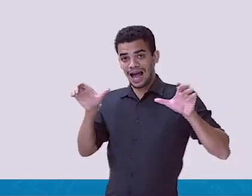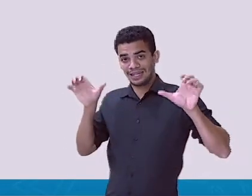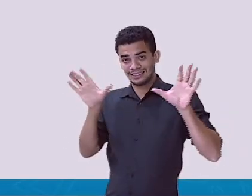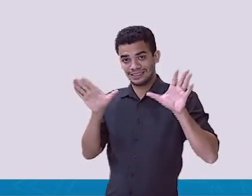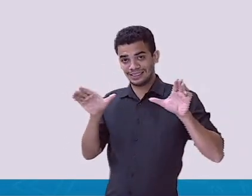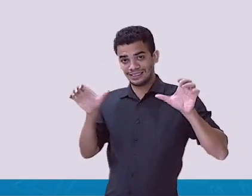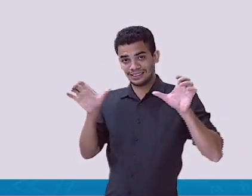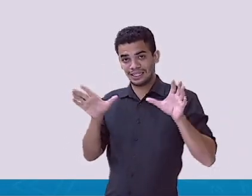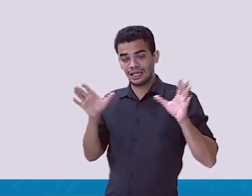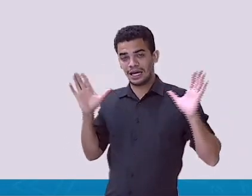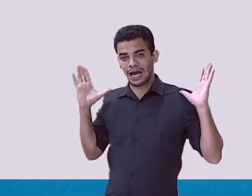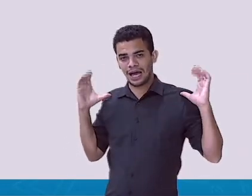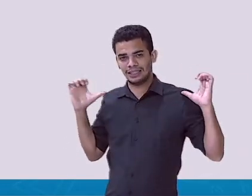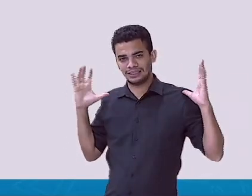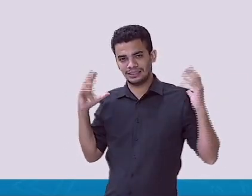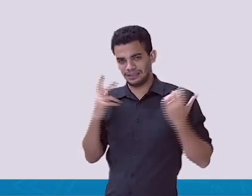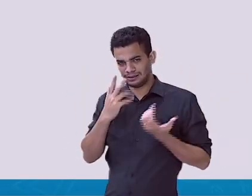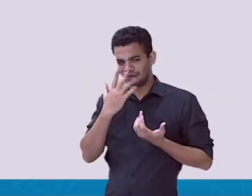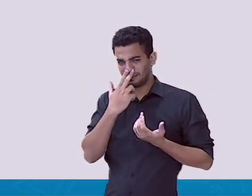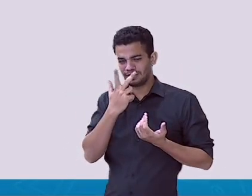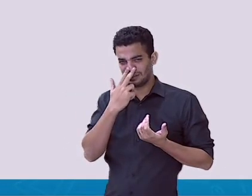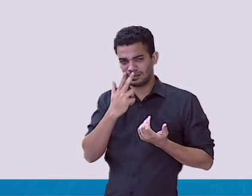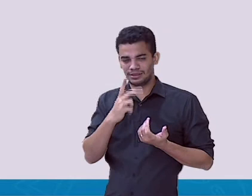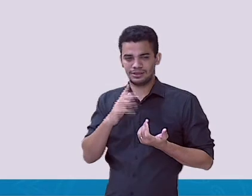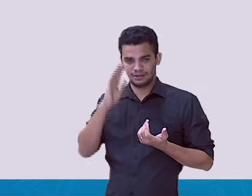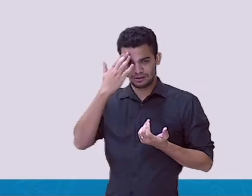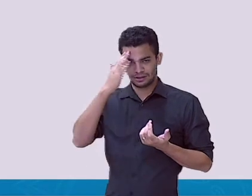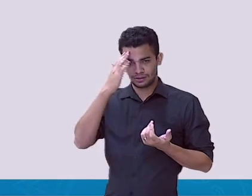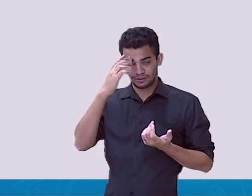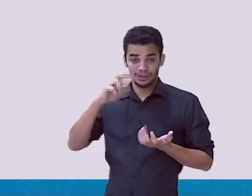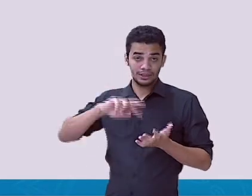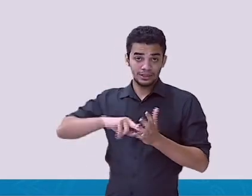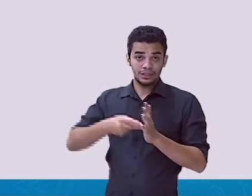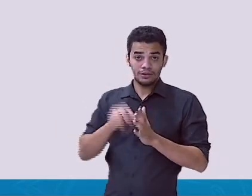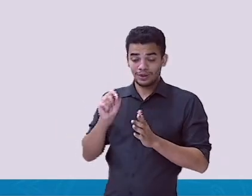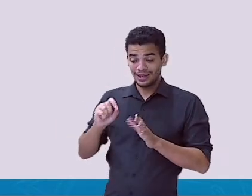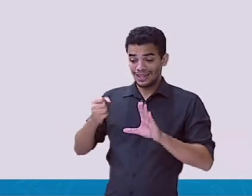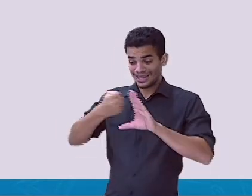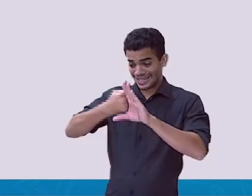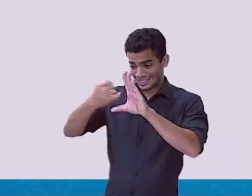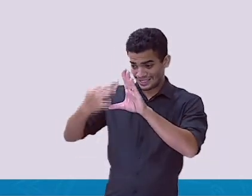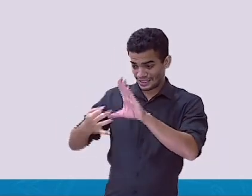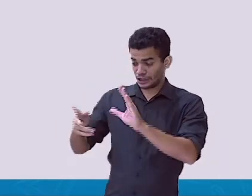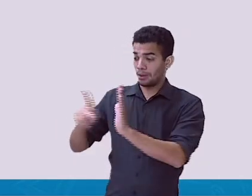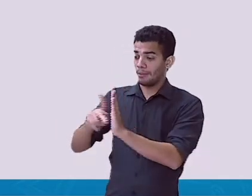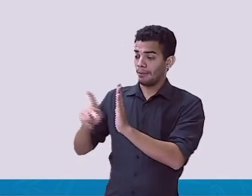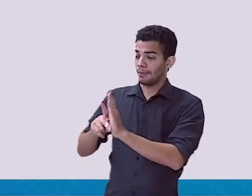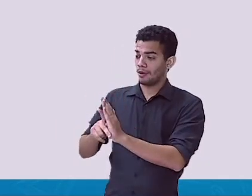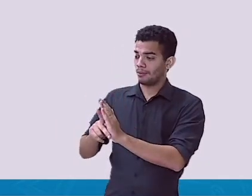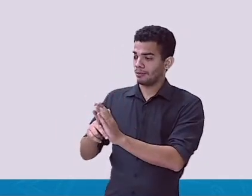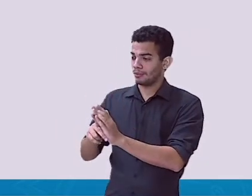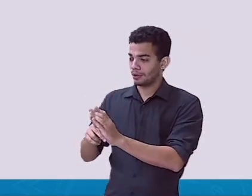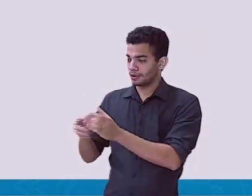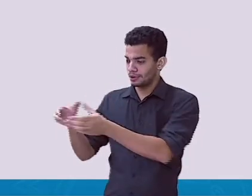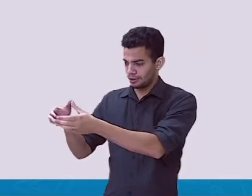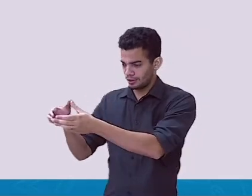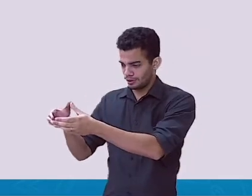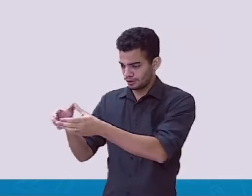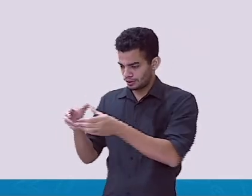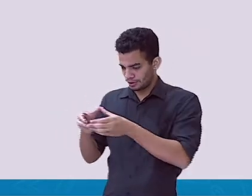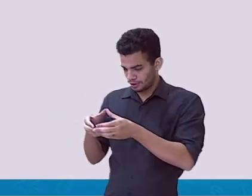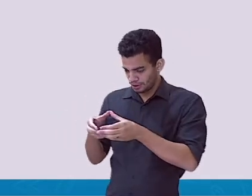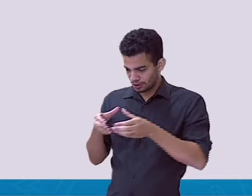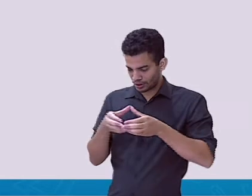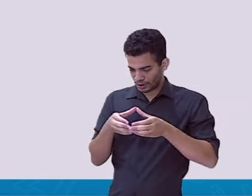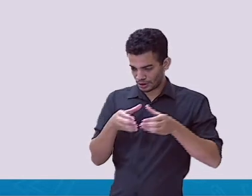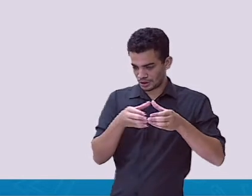asas que cada grupo tem. Então, olha lá, para ser o grupo